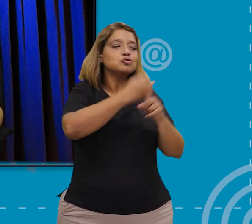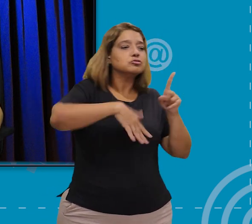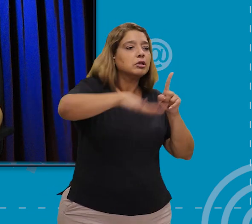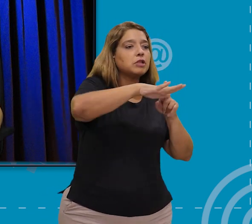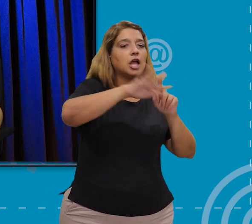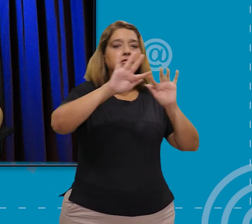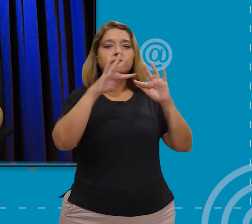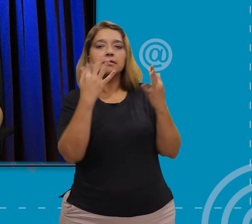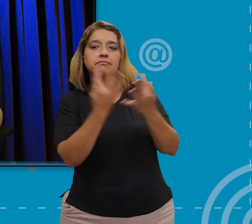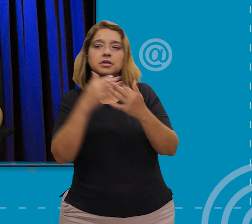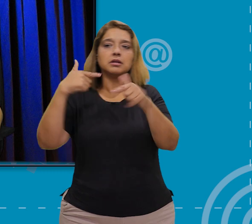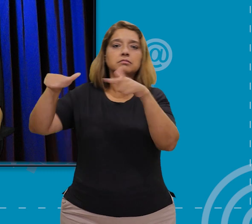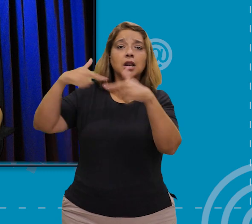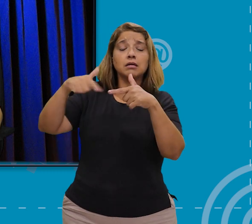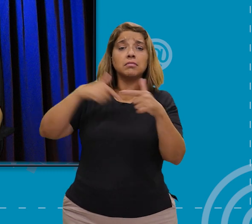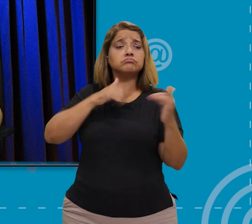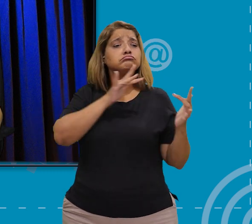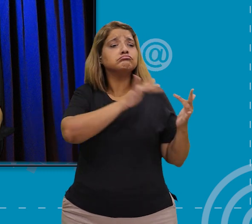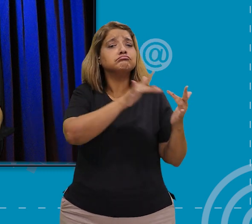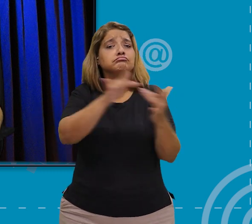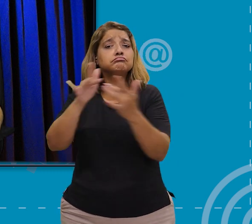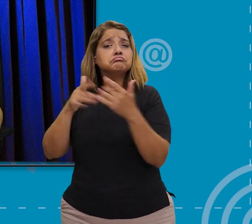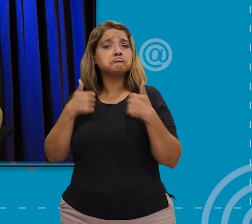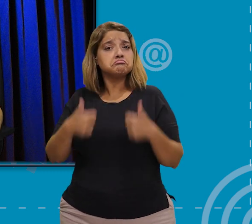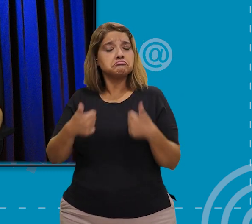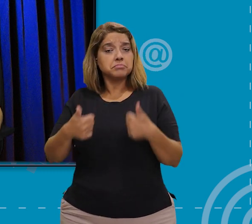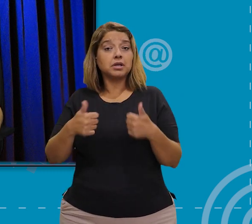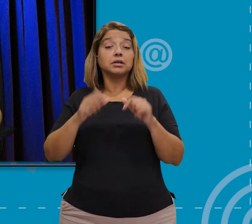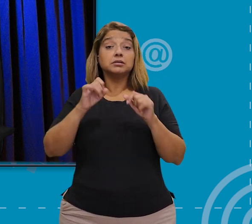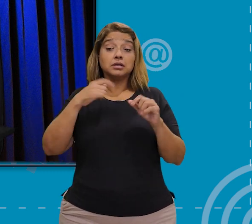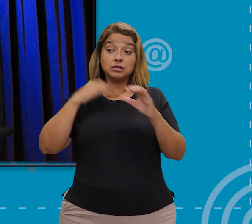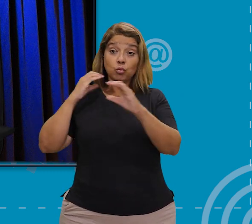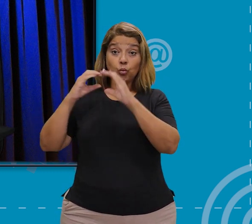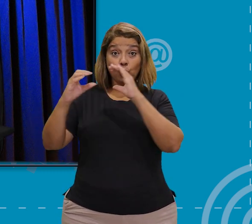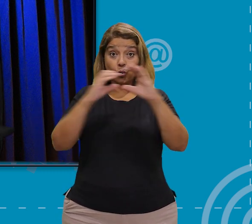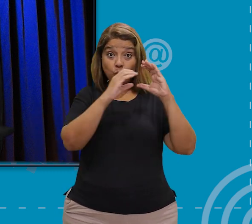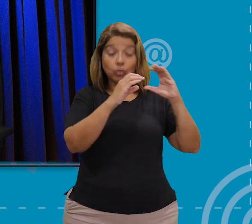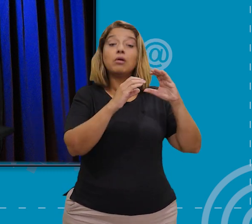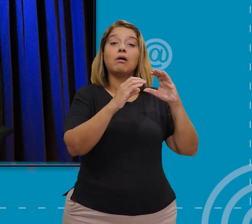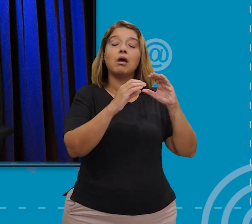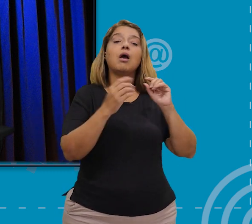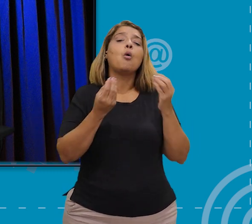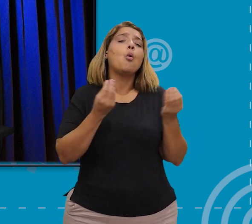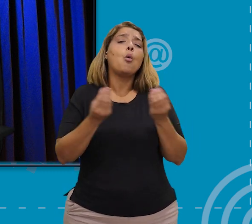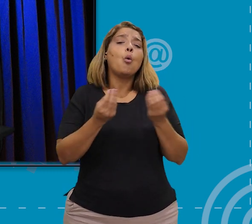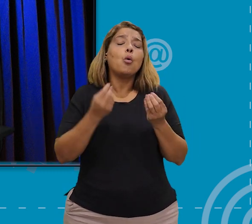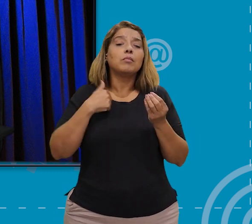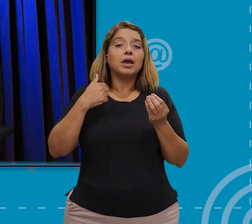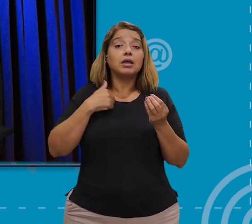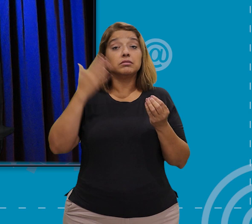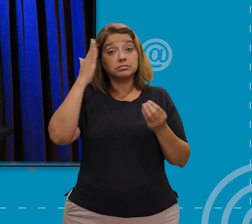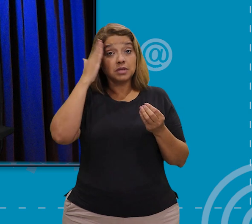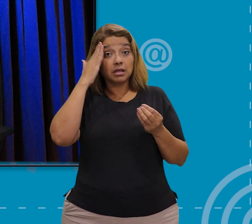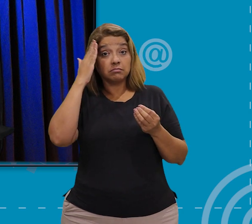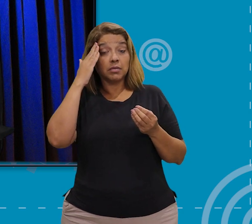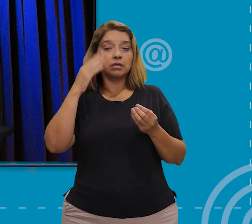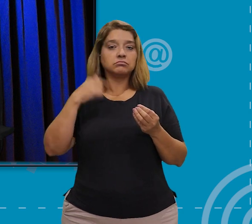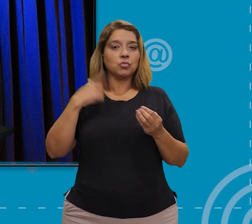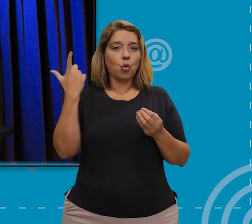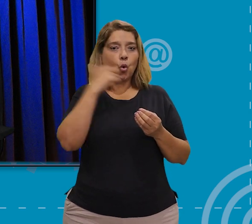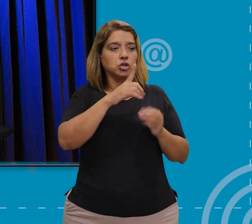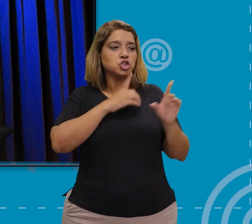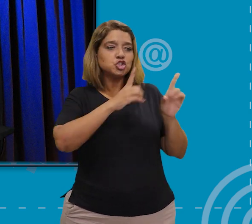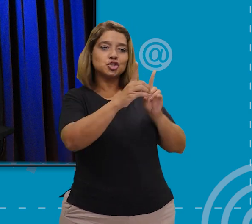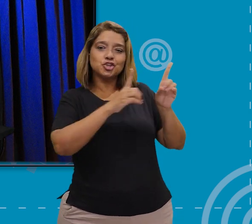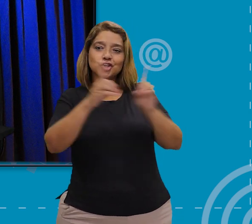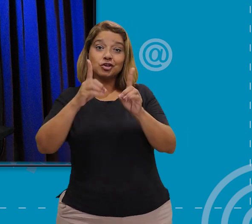como é uma forma, né, de comunicação, então, por onde você tiver que estabelecer um diálogo, você vai usar